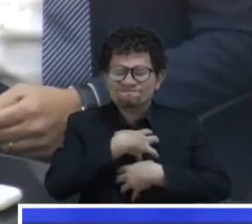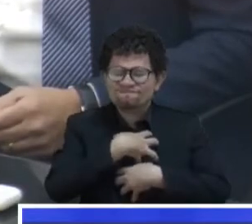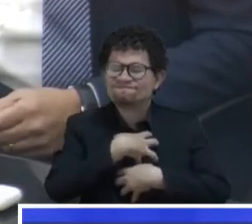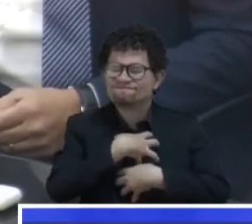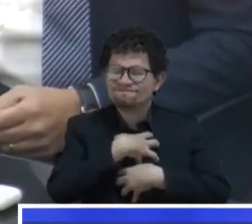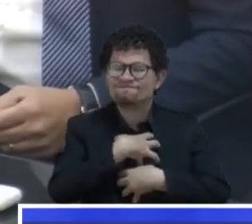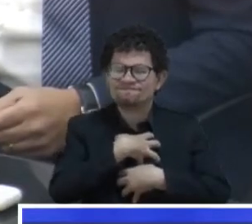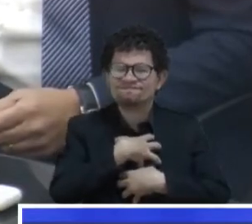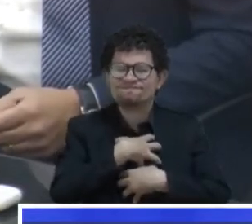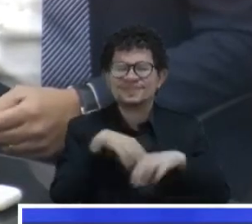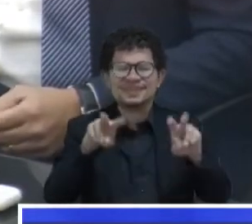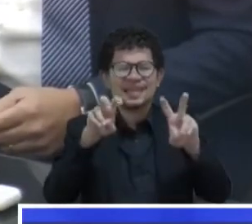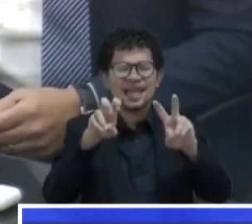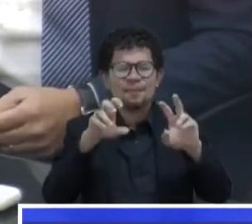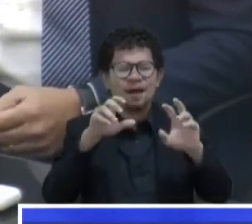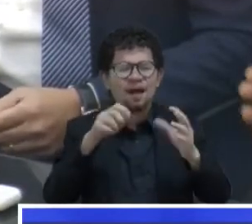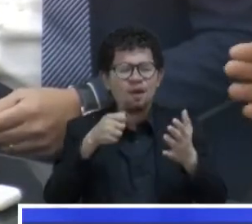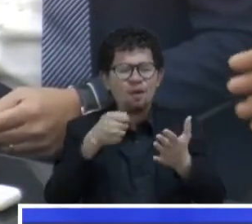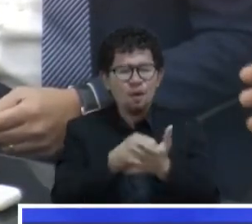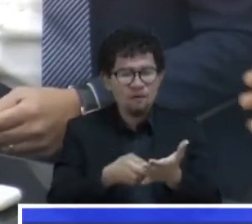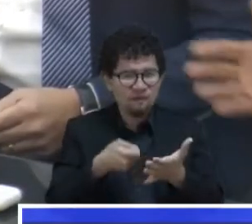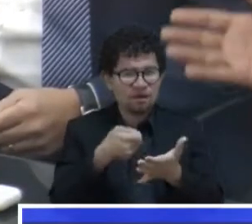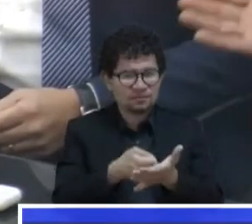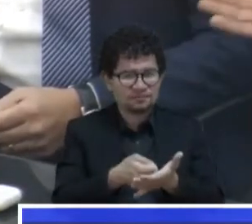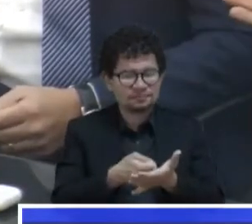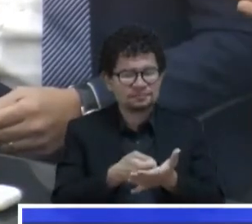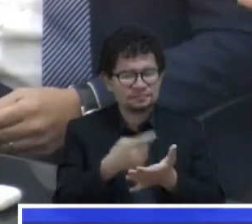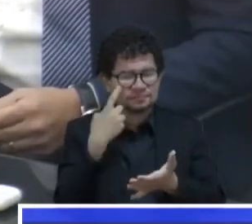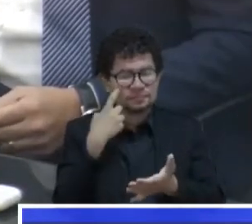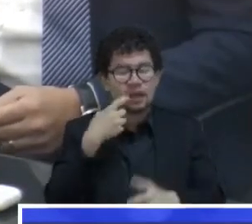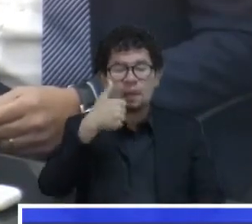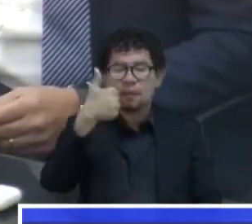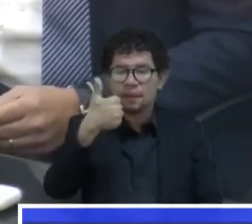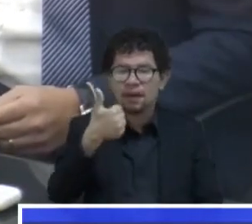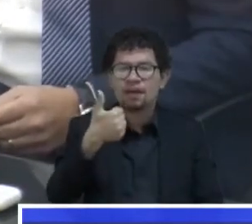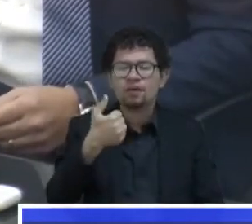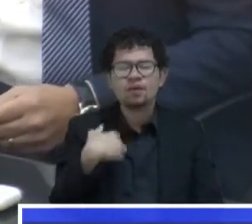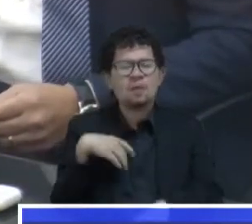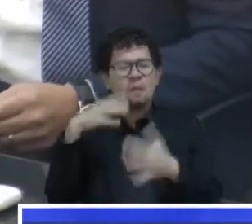convocação. Primeiro, parabenizar o professor